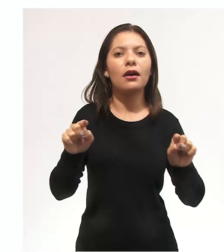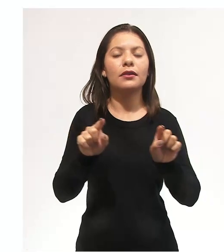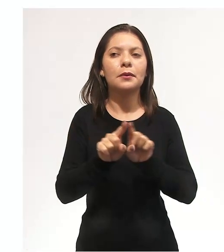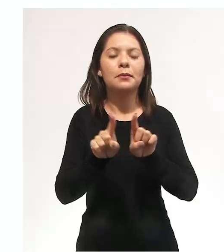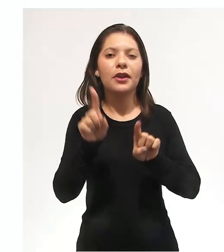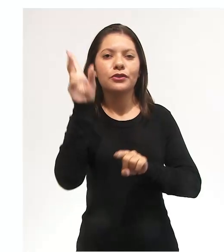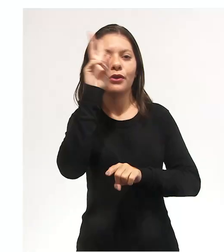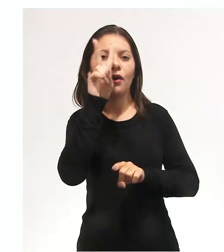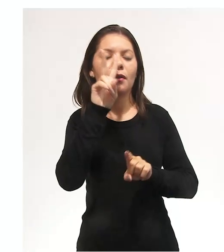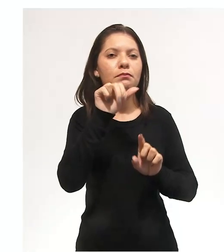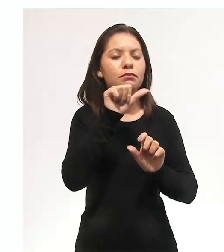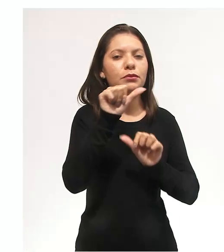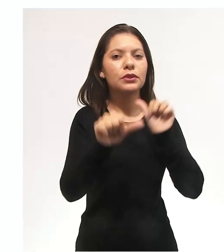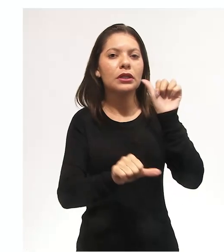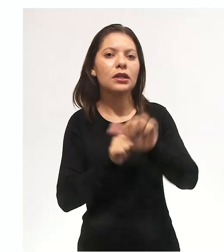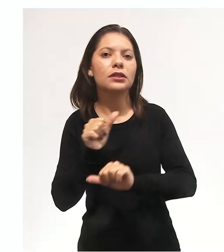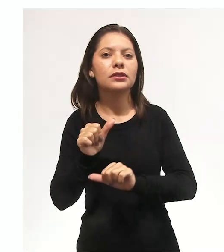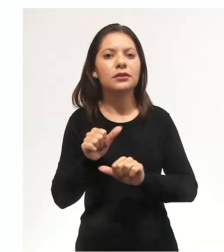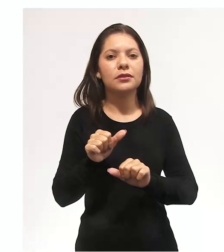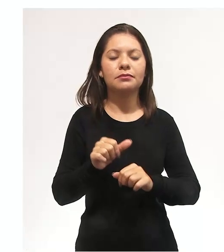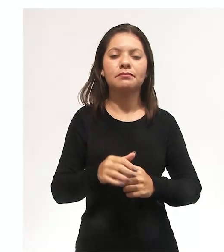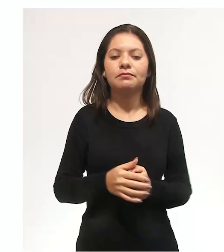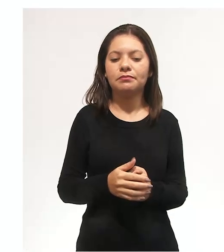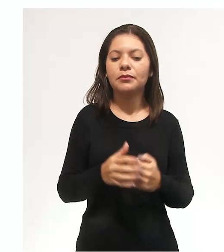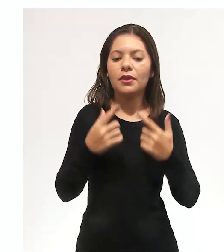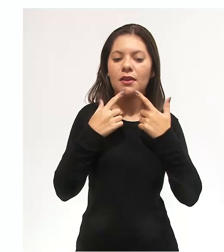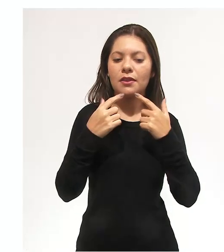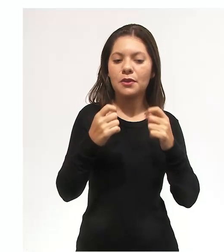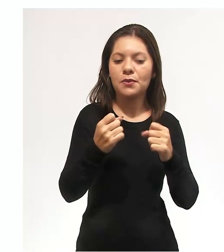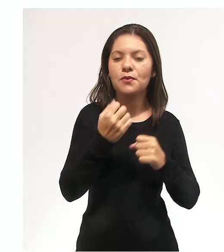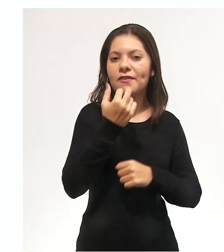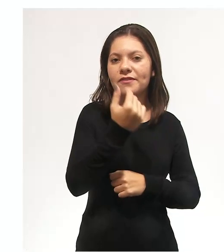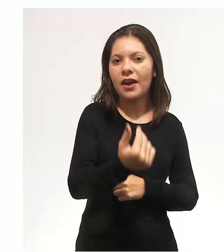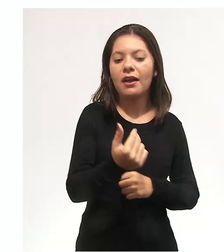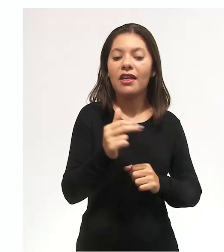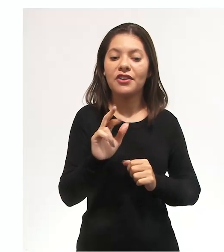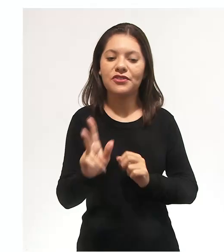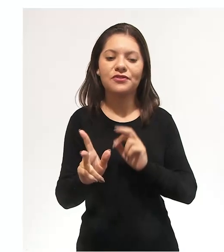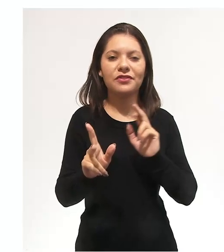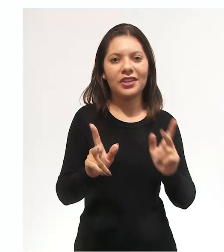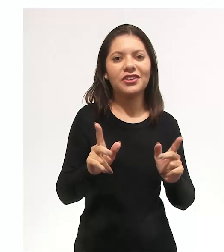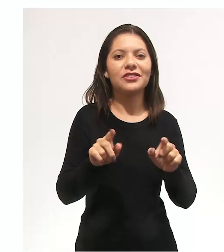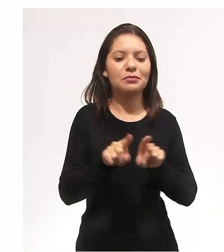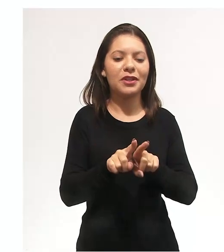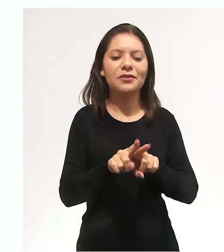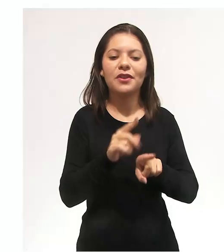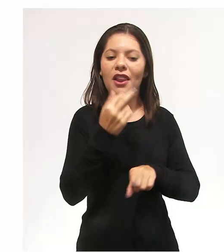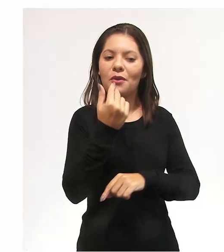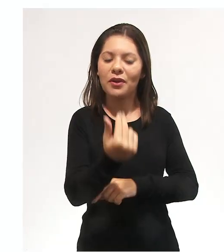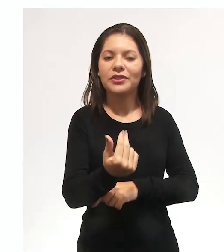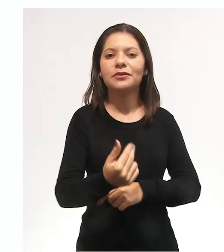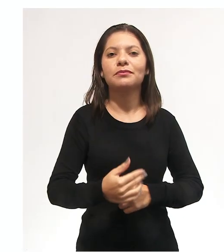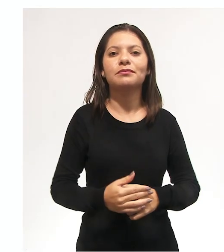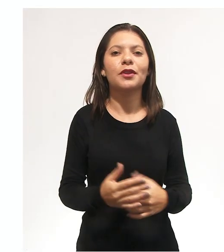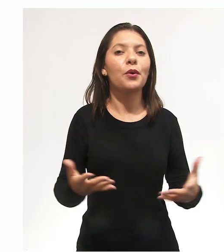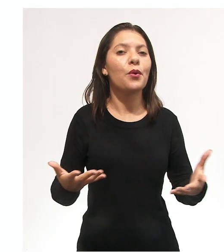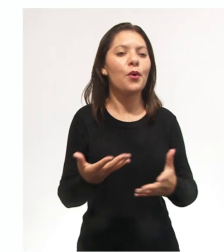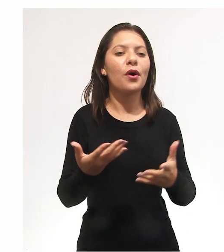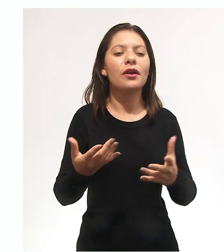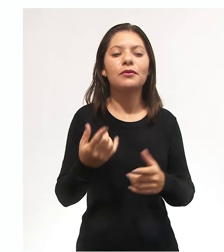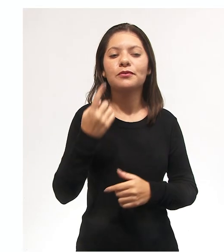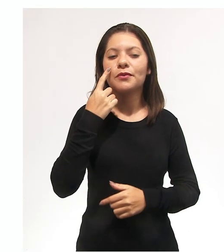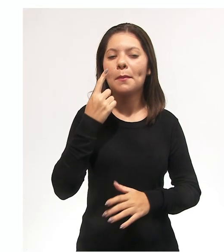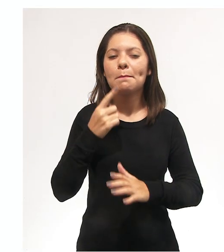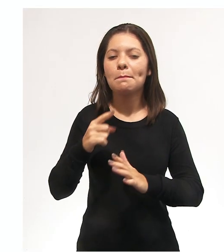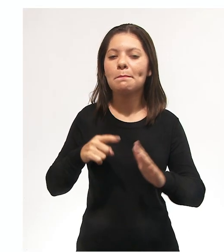históricas, sempre diferenciando os planos da língua, da fala e da linguagem. E aí eu faço uma pergunta para